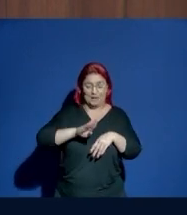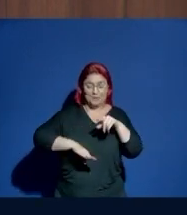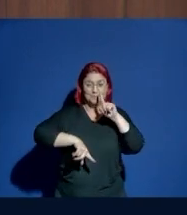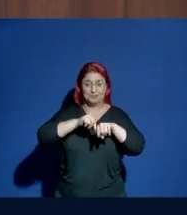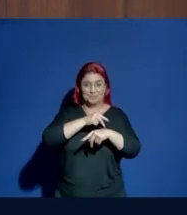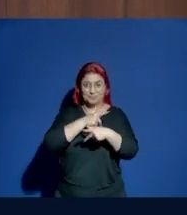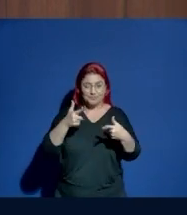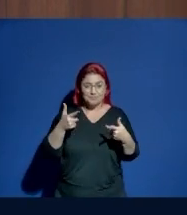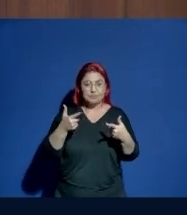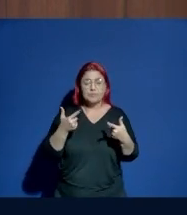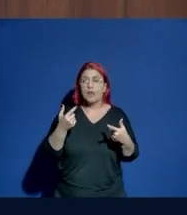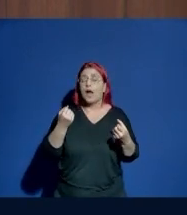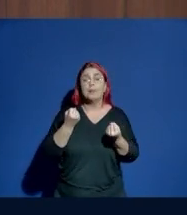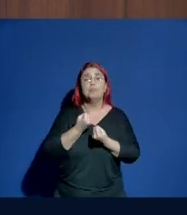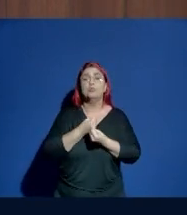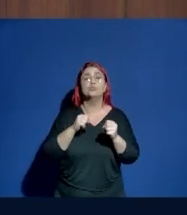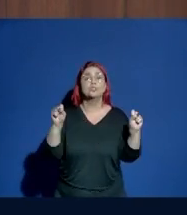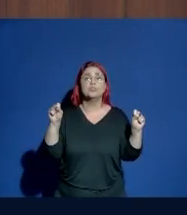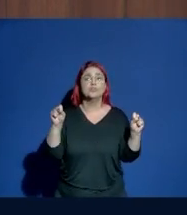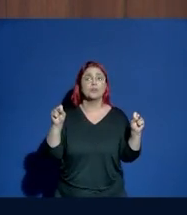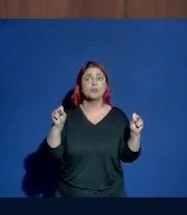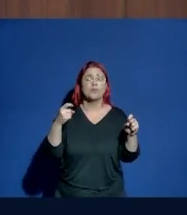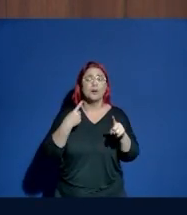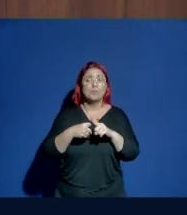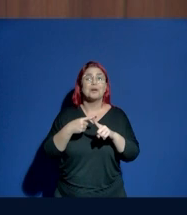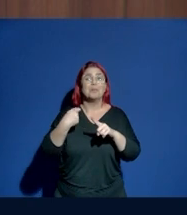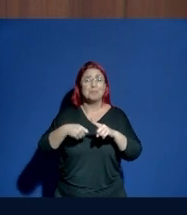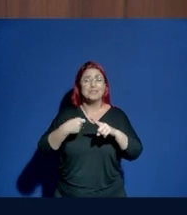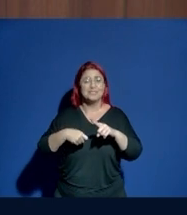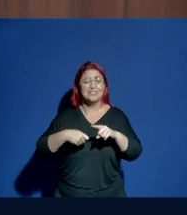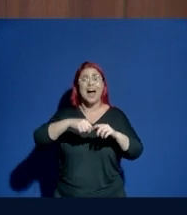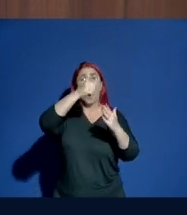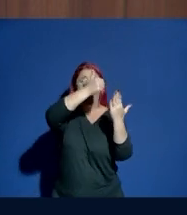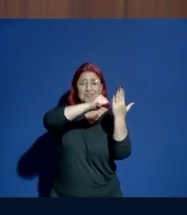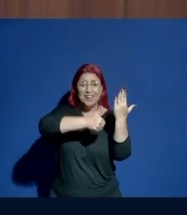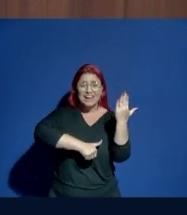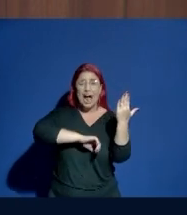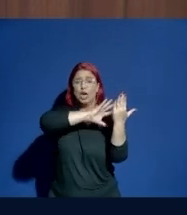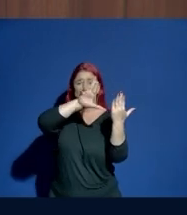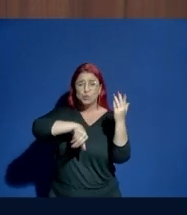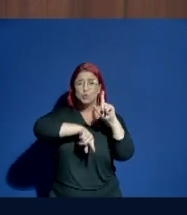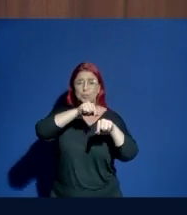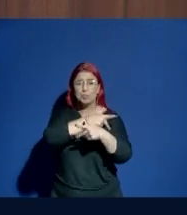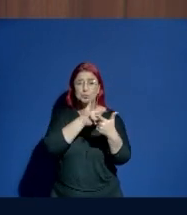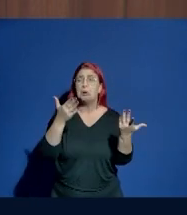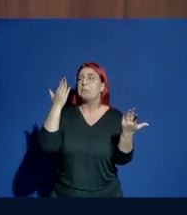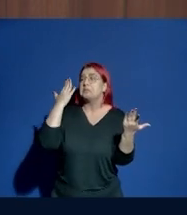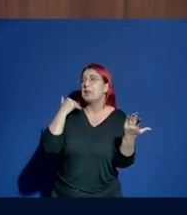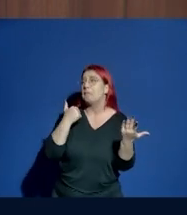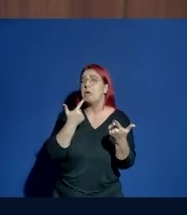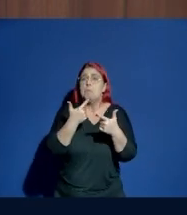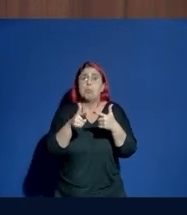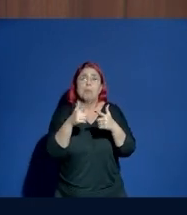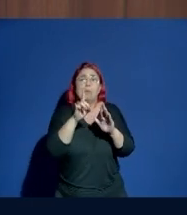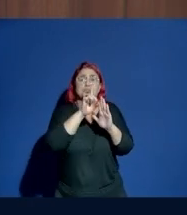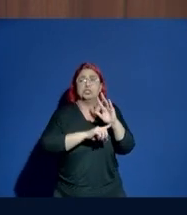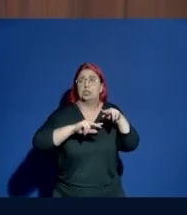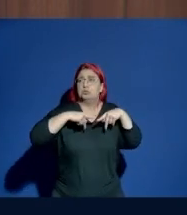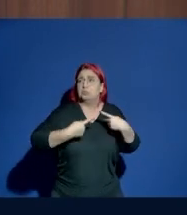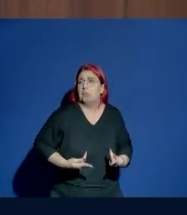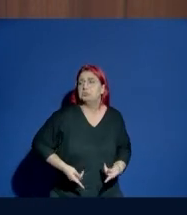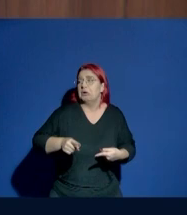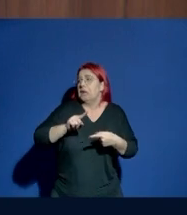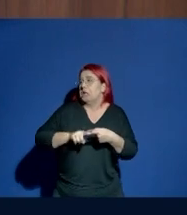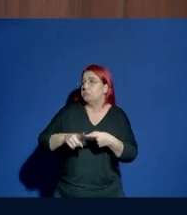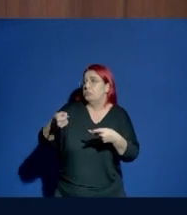sobreviva um gasto de uma certificadora para avaliar se realmente tem um problema de direitos humanos tem um problema de